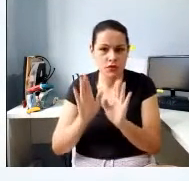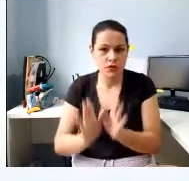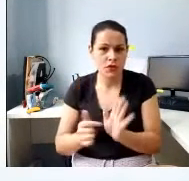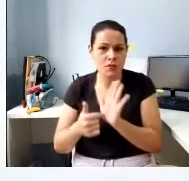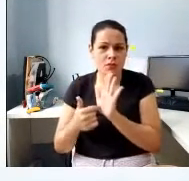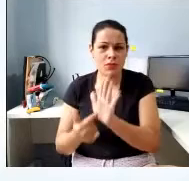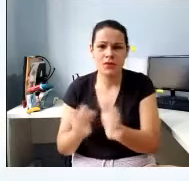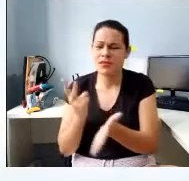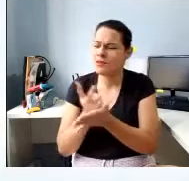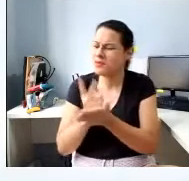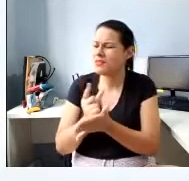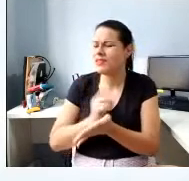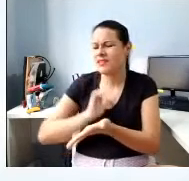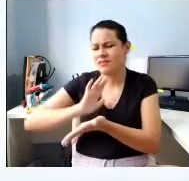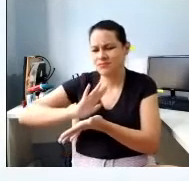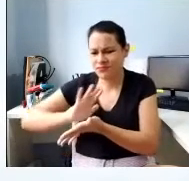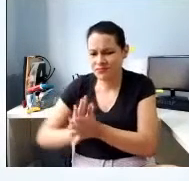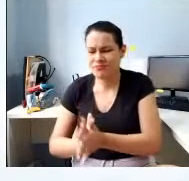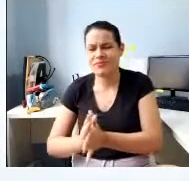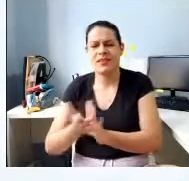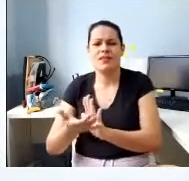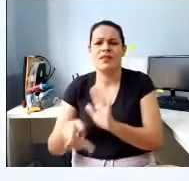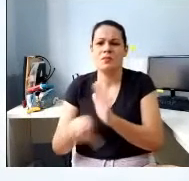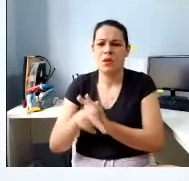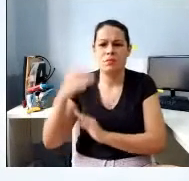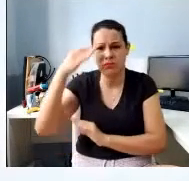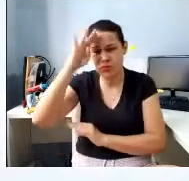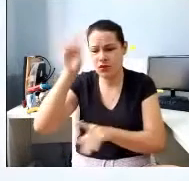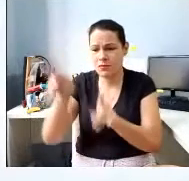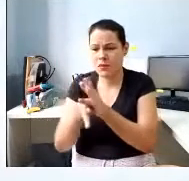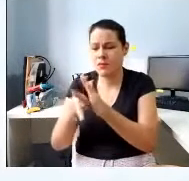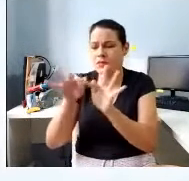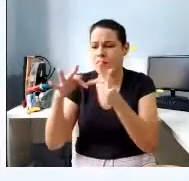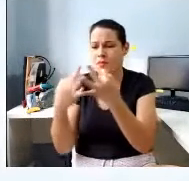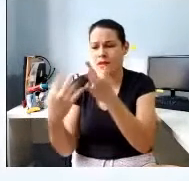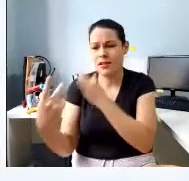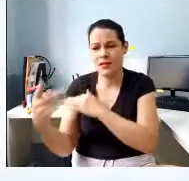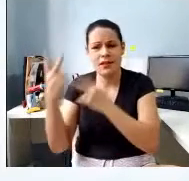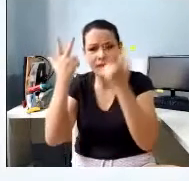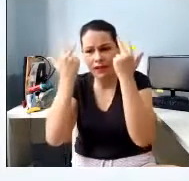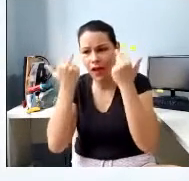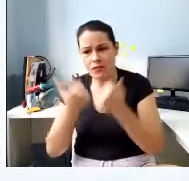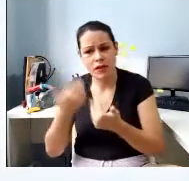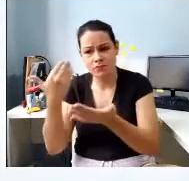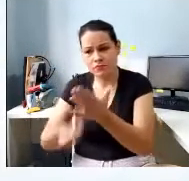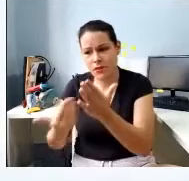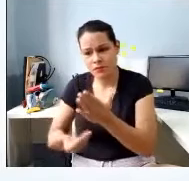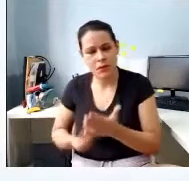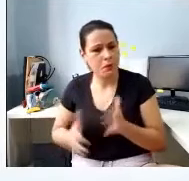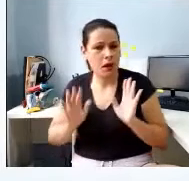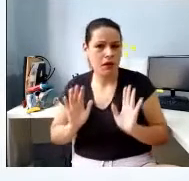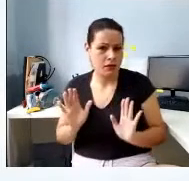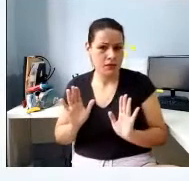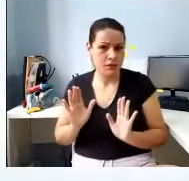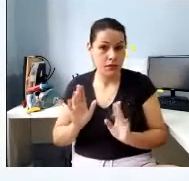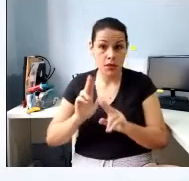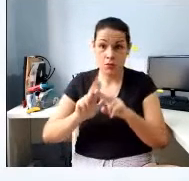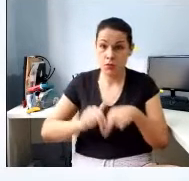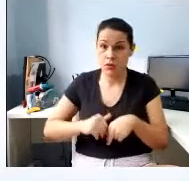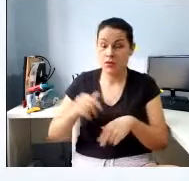grande desgaste que sofre o Bolsonaro e a família. Então, era natural, inclusive o primeiro